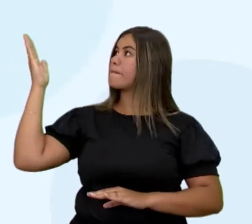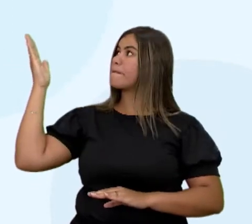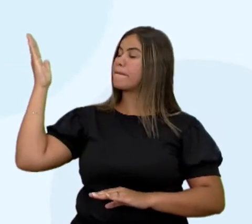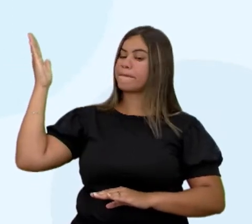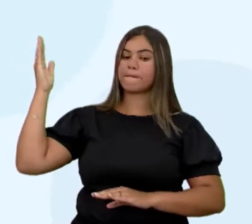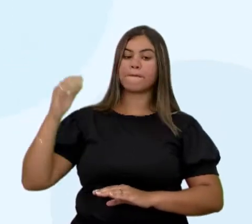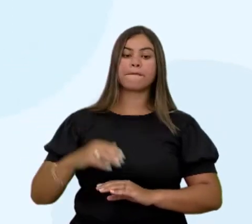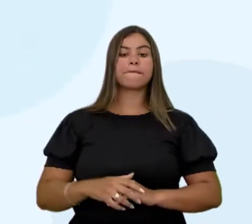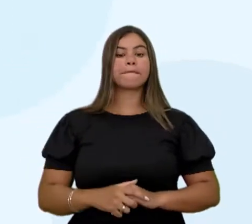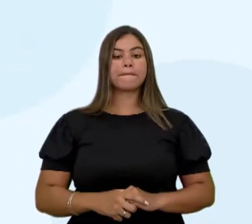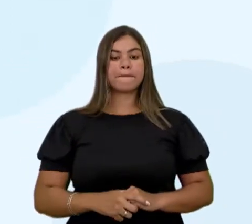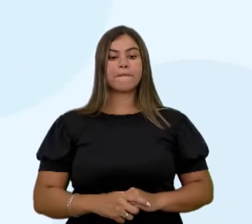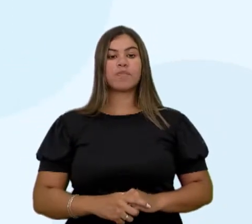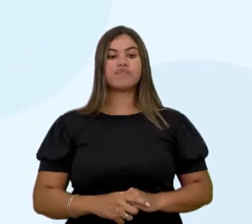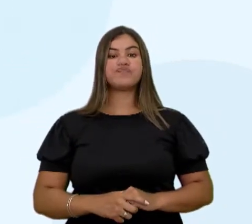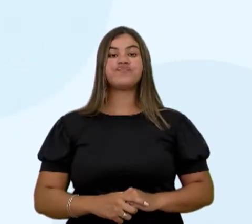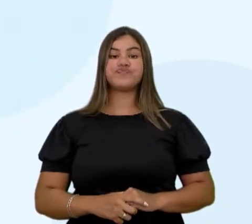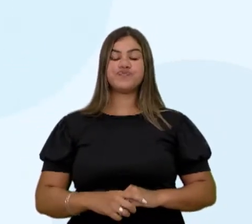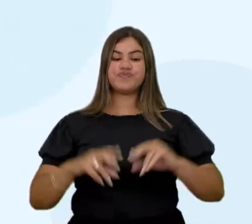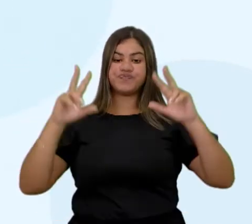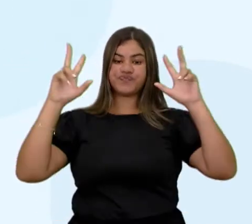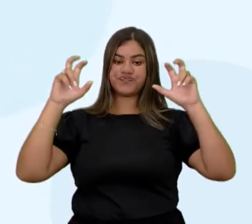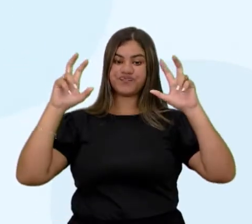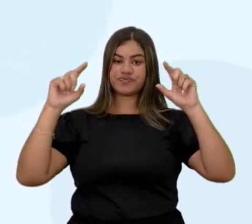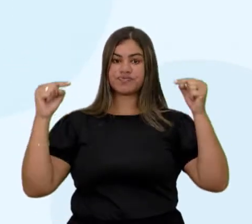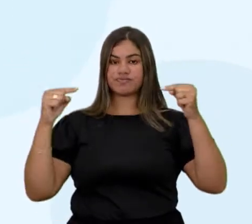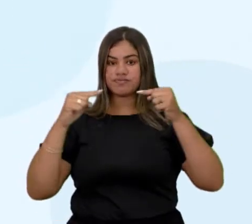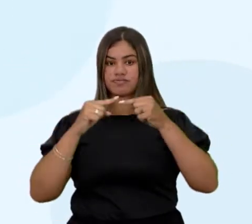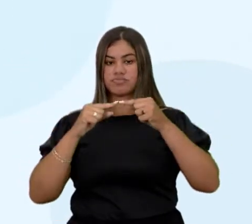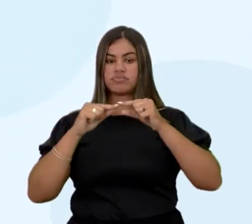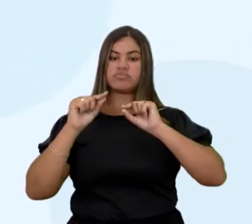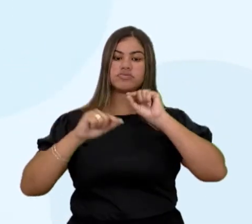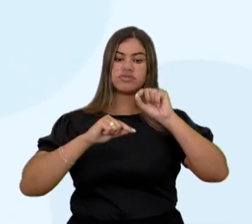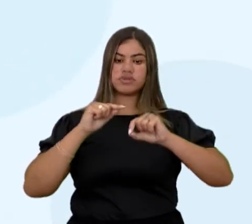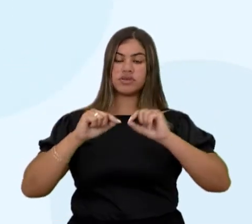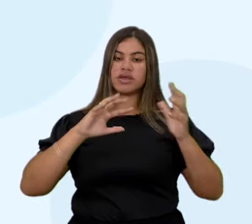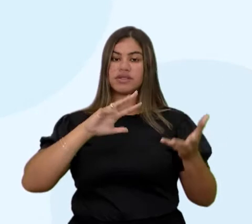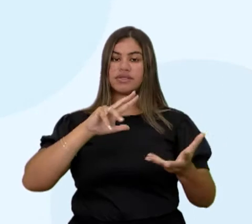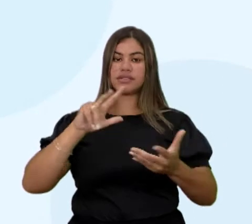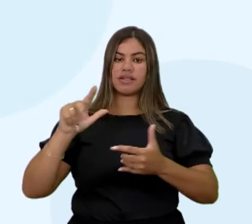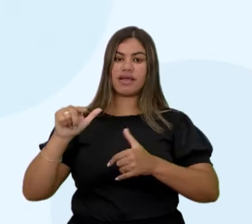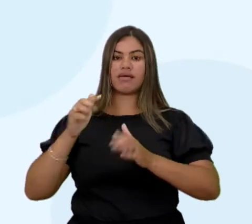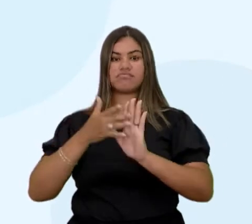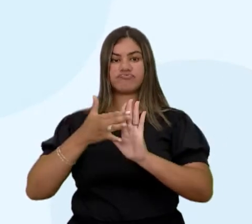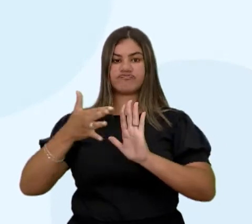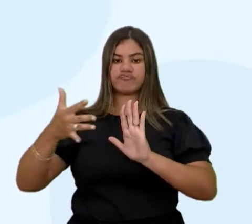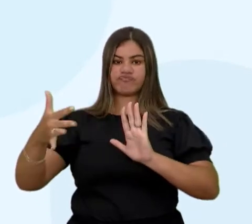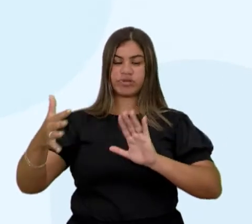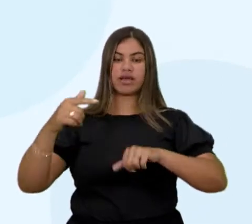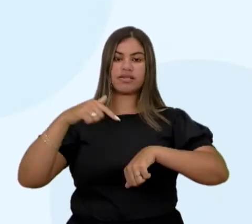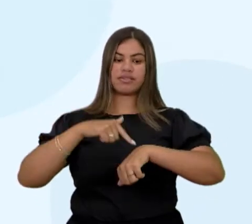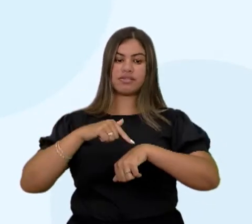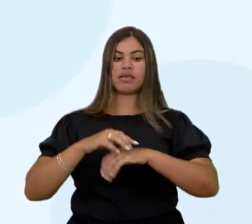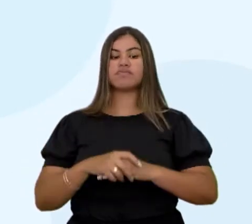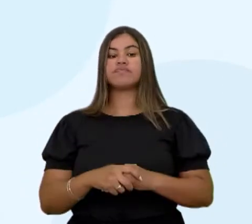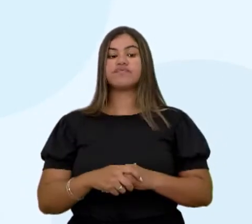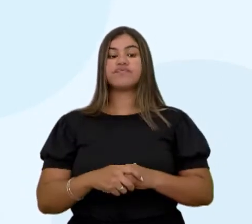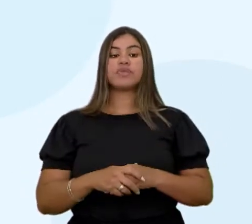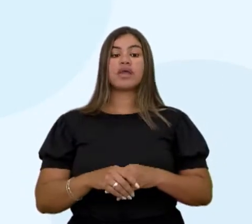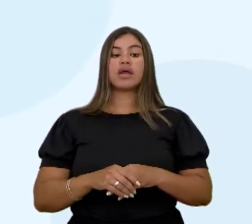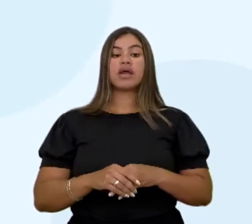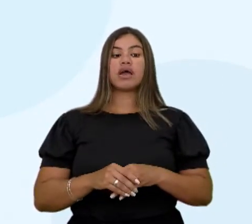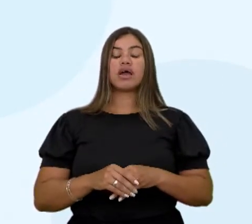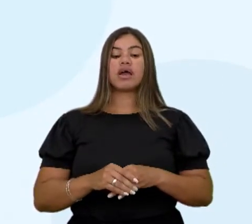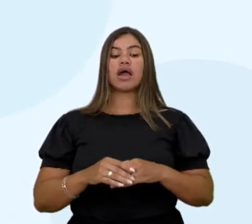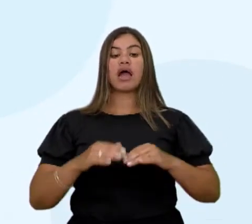tema dessa aula, como dos anteriores, é o tempo geológico da Terra. Habilidades do currículo paulista